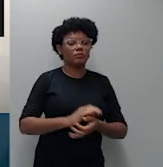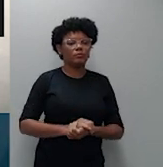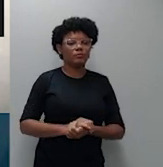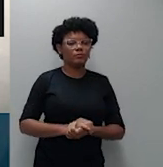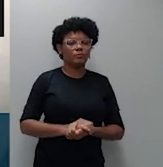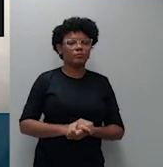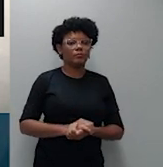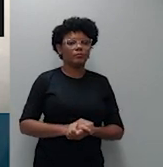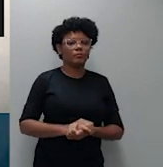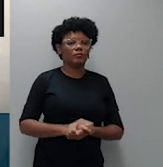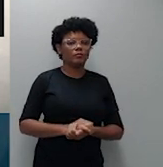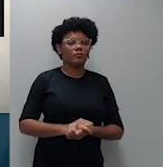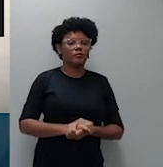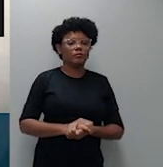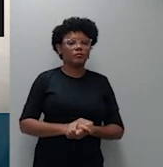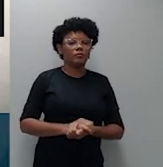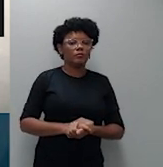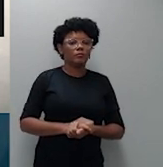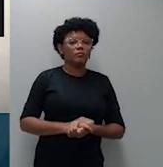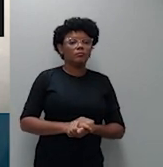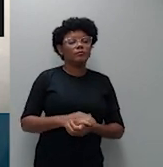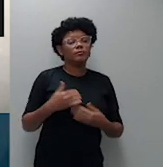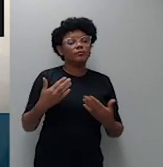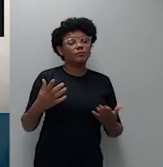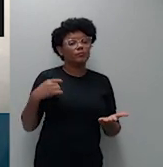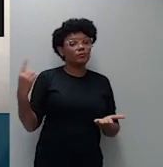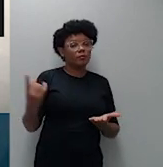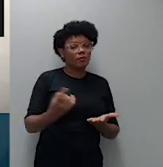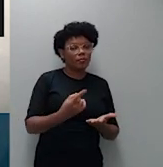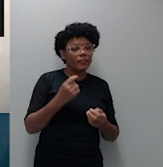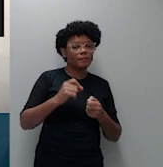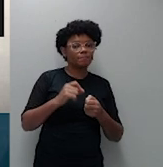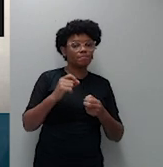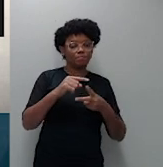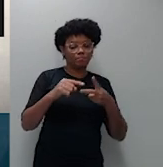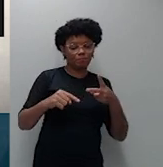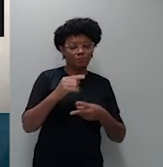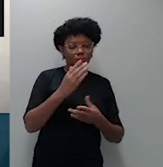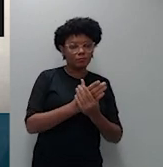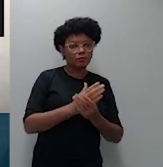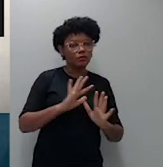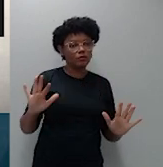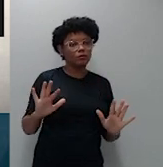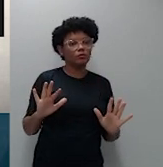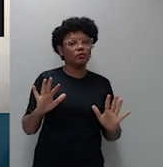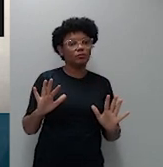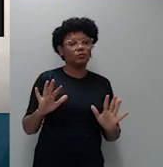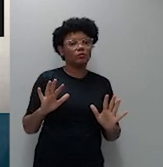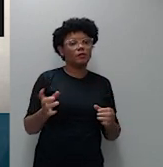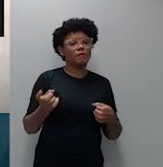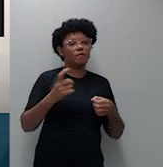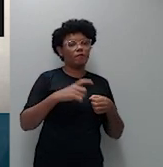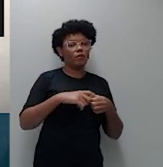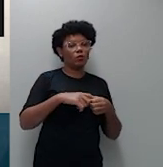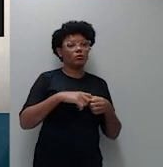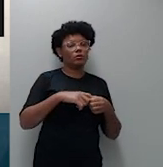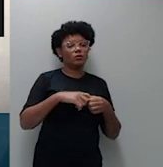E aí o que nós estamos fazendo nesses dois casos e apenas mandando voltar para